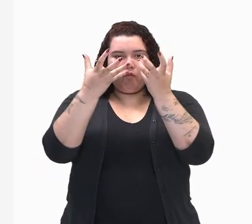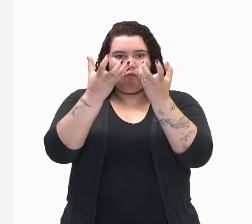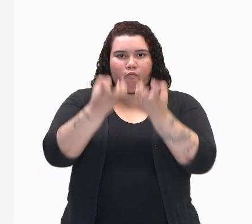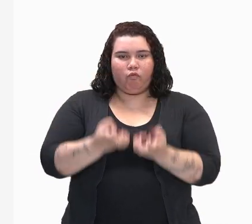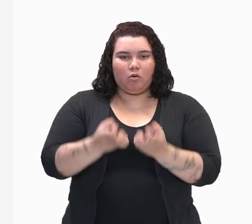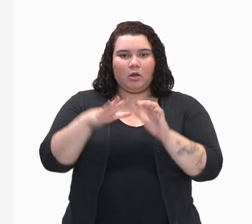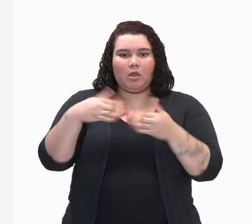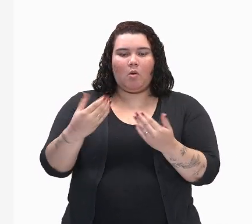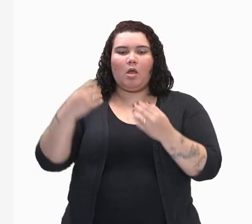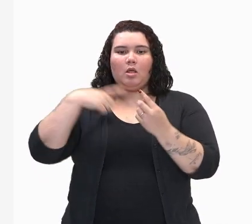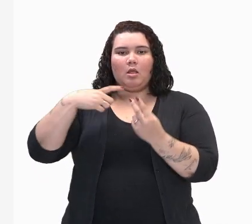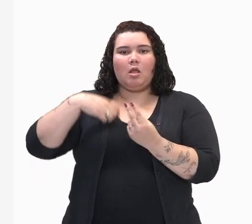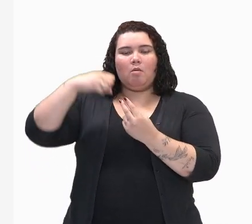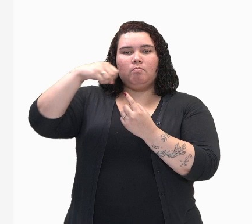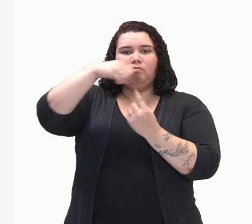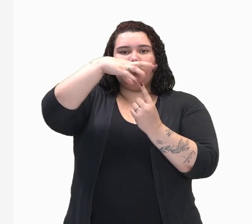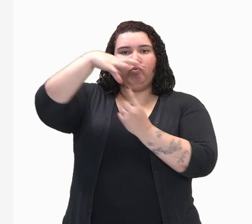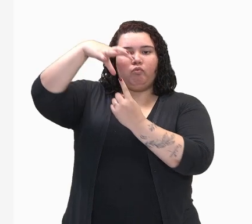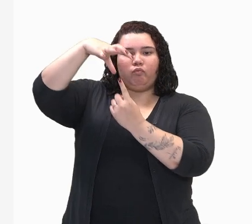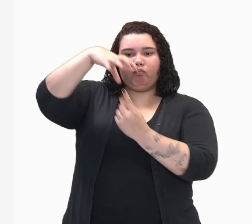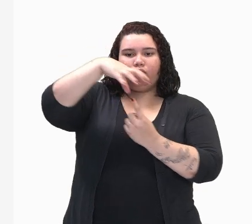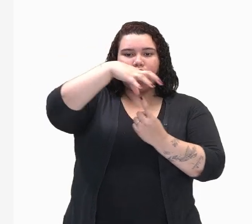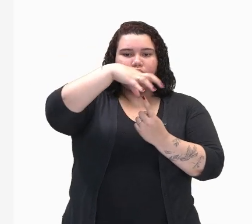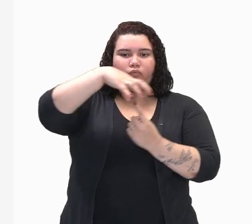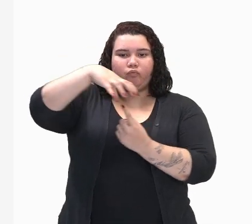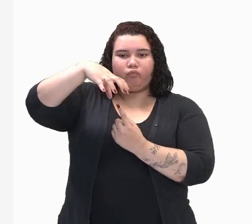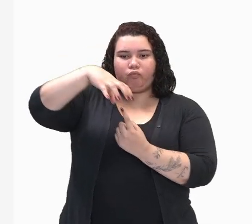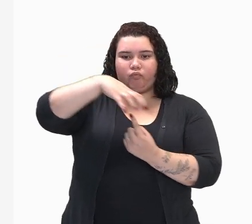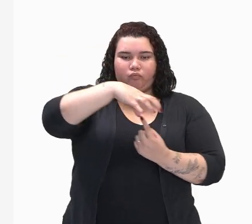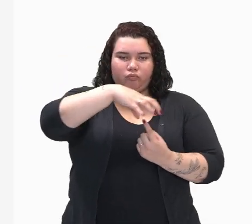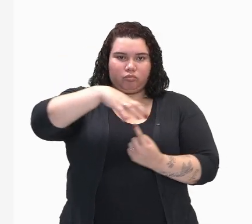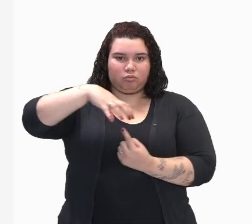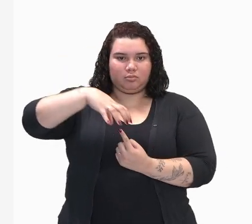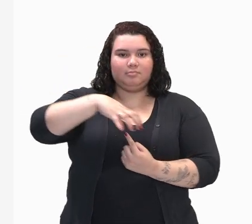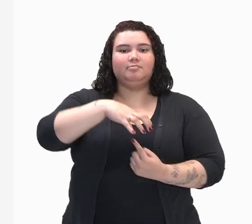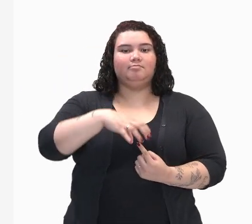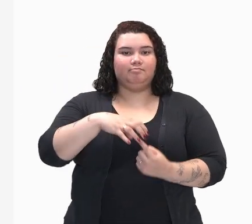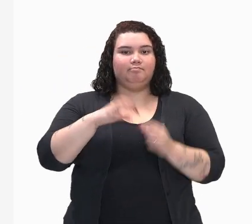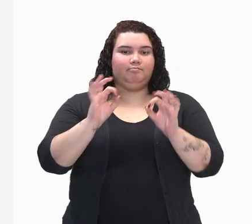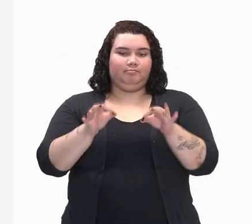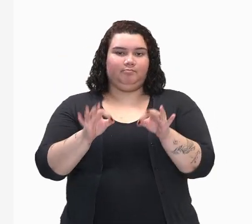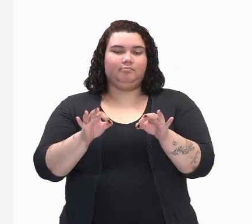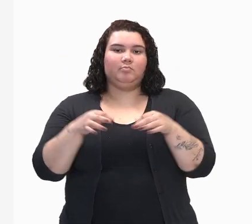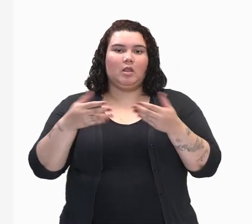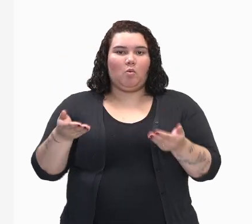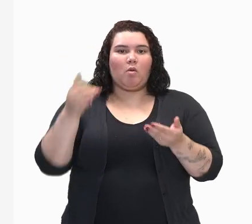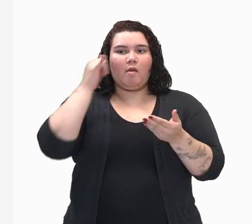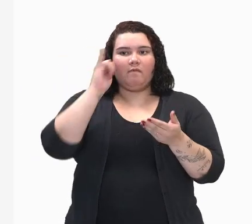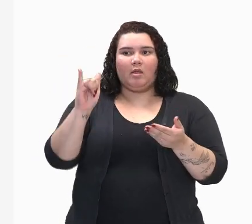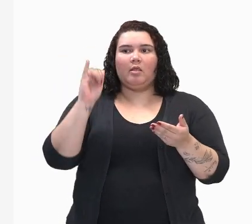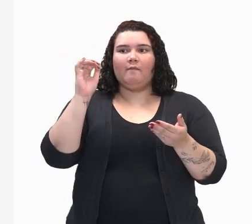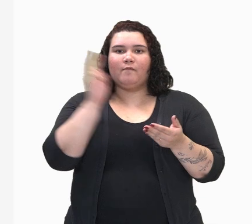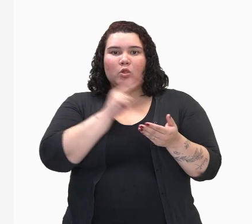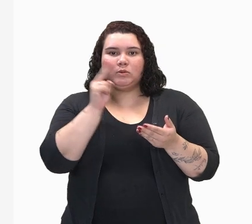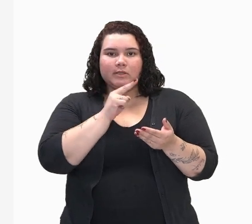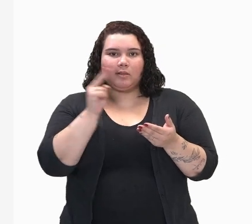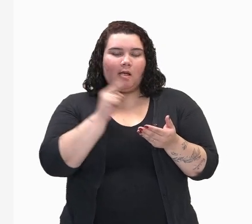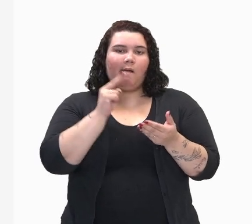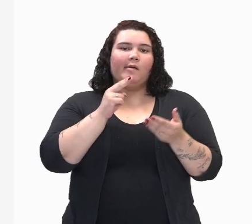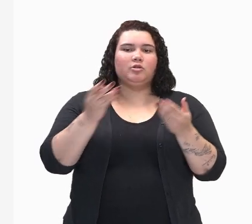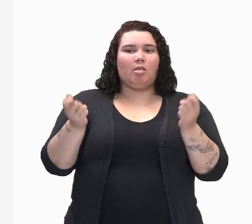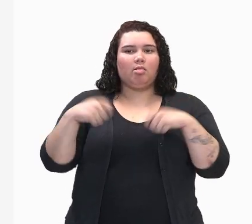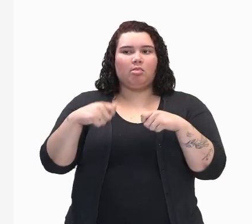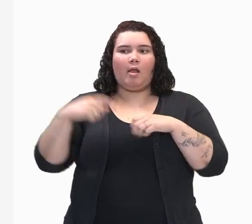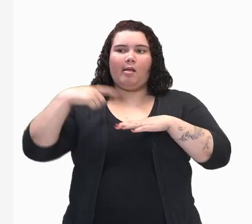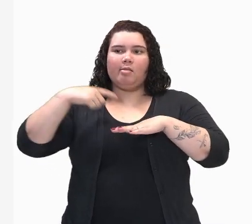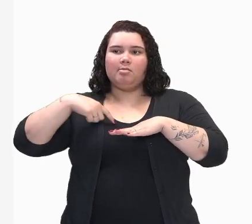outra força que atua no paraquedas, impedindo que a sua velocidade aumente demais para que ele possa, então, pousar aí